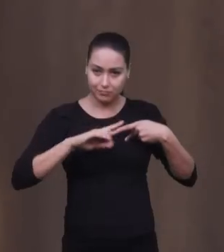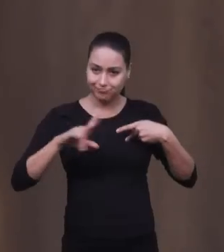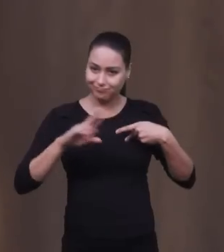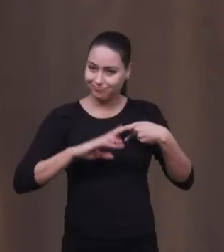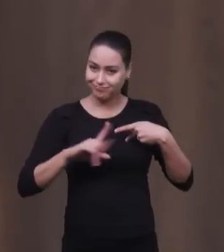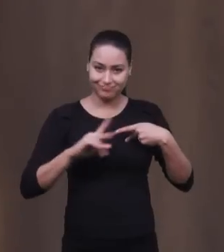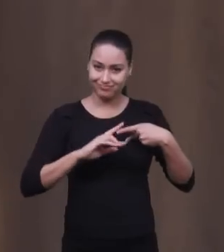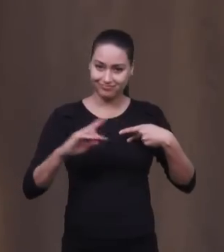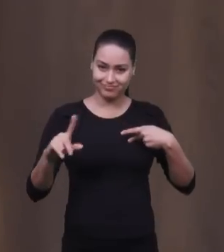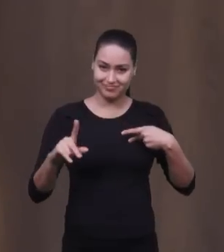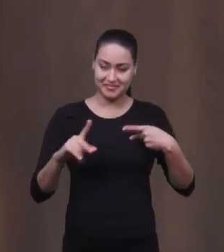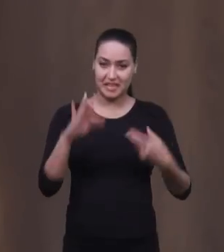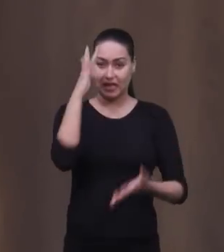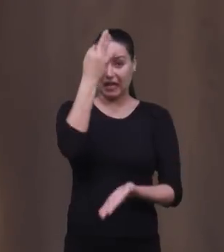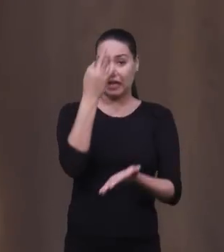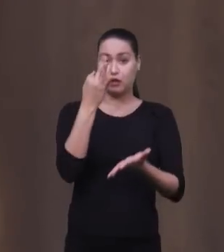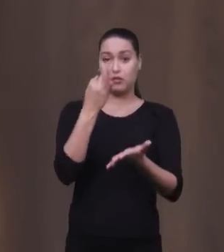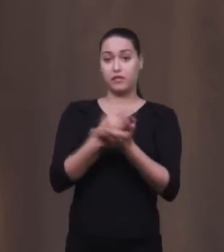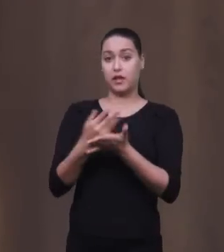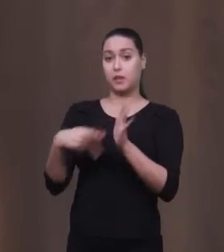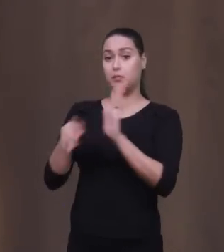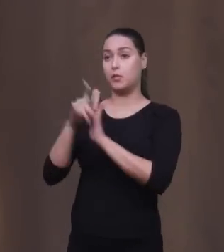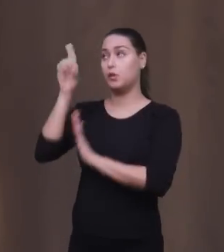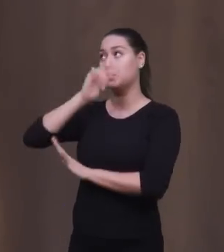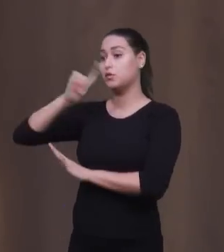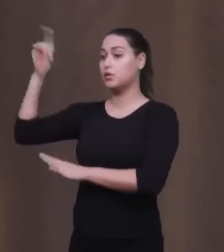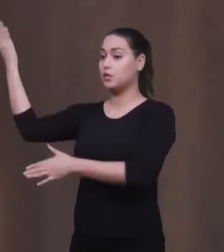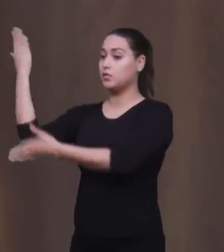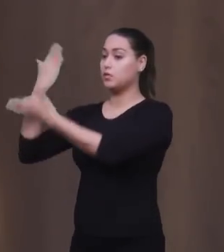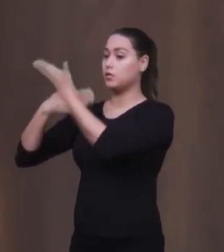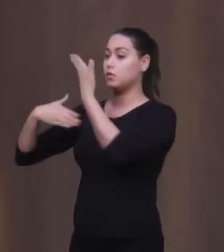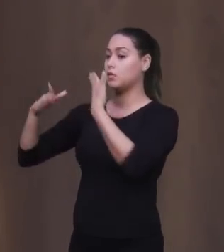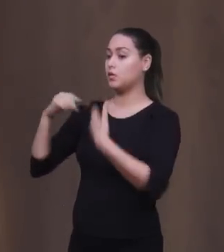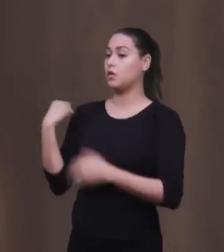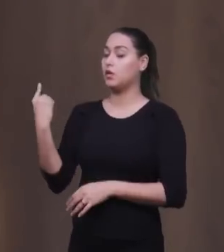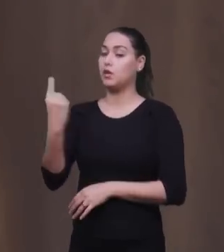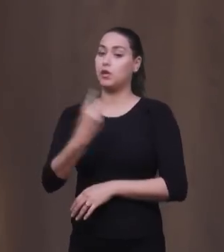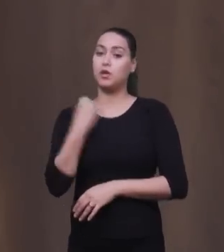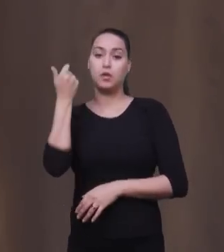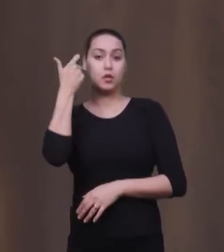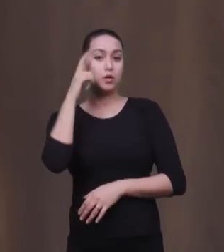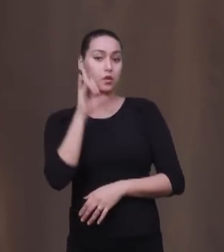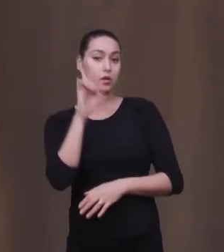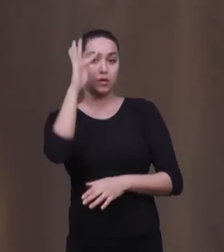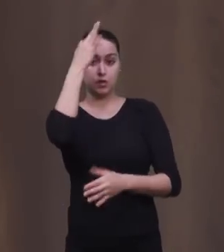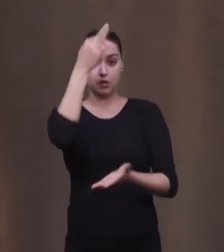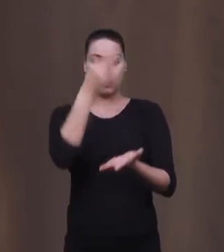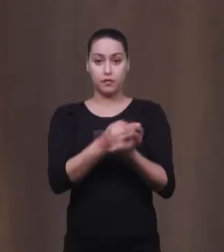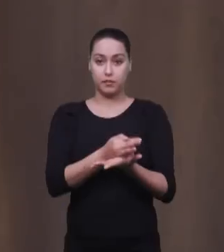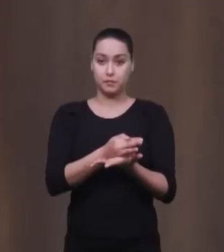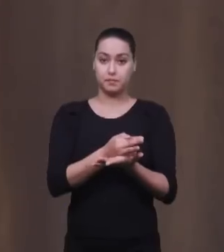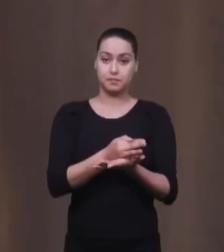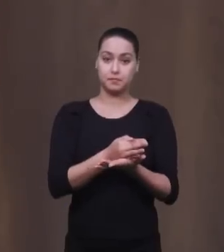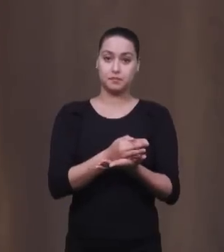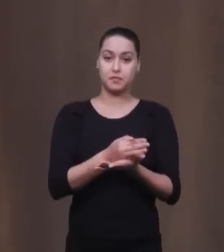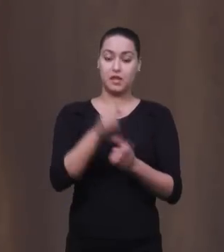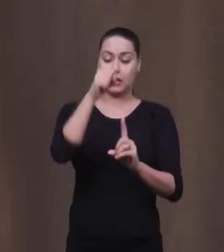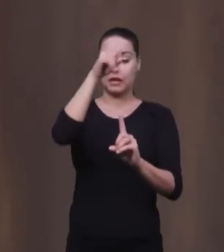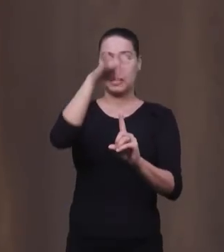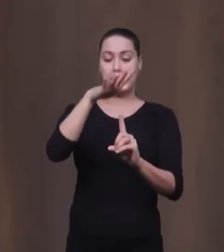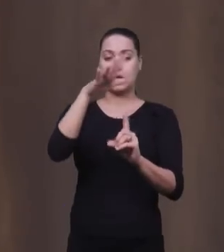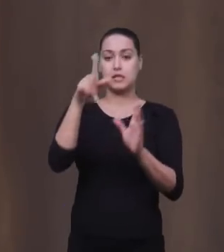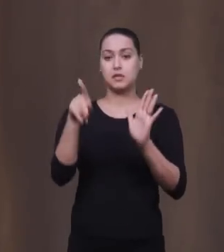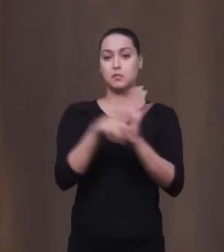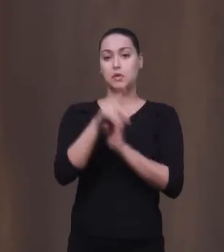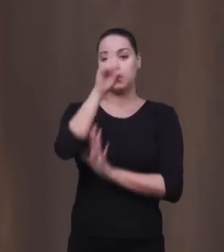humana. Essa fé que ela vem de Deus e nós exercemos essa fé,